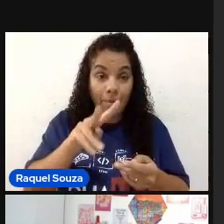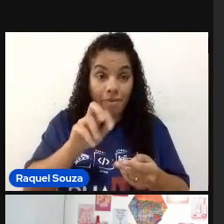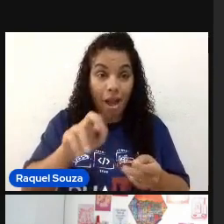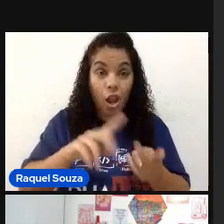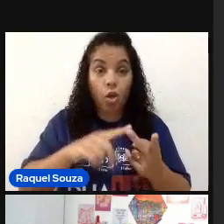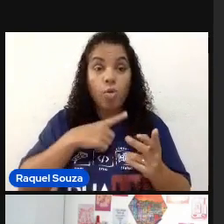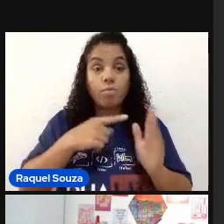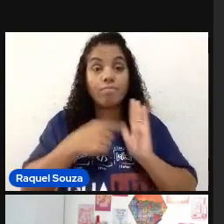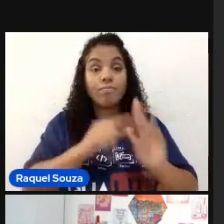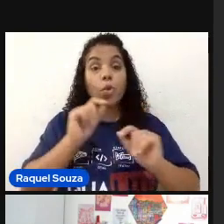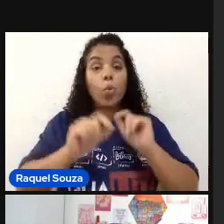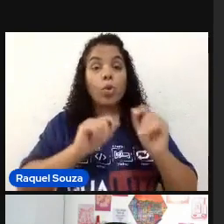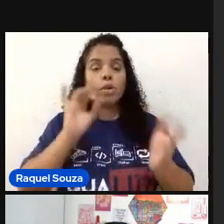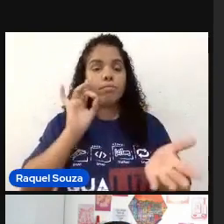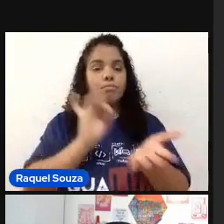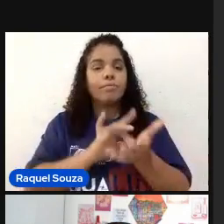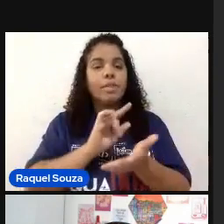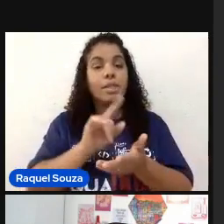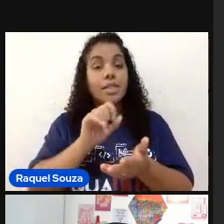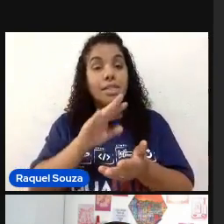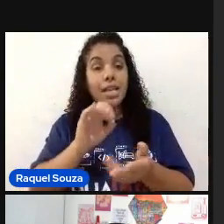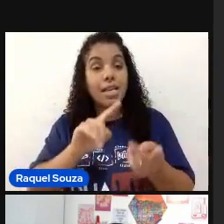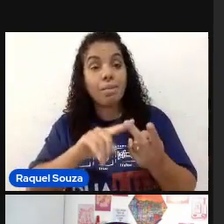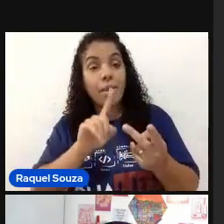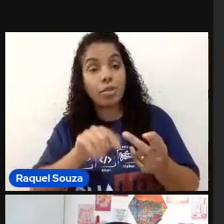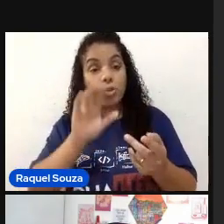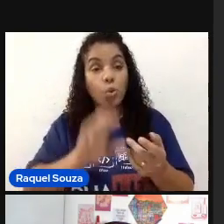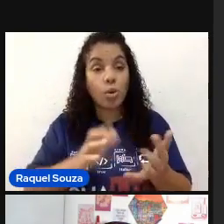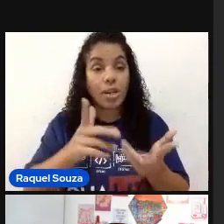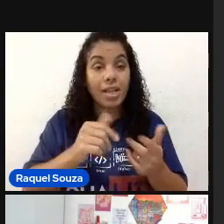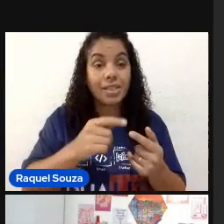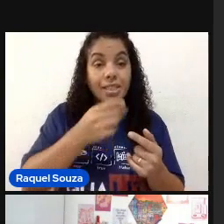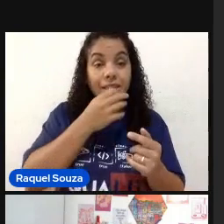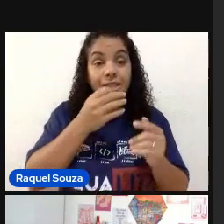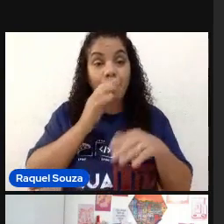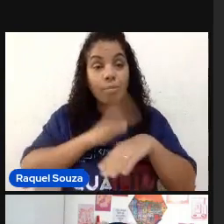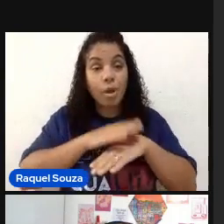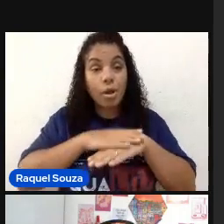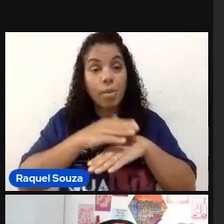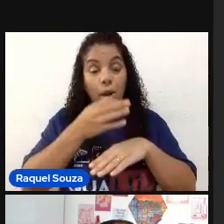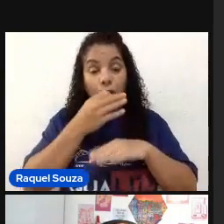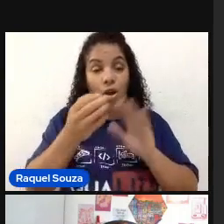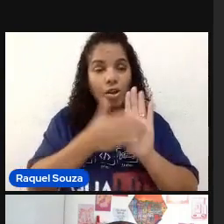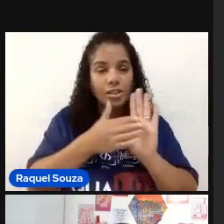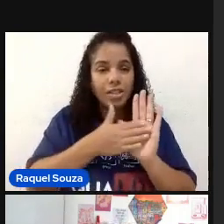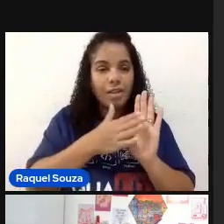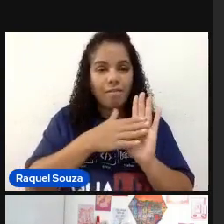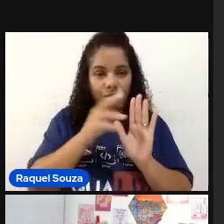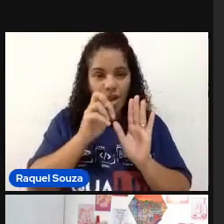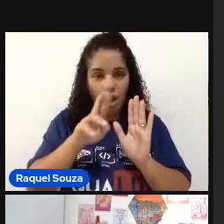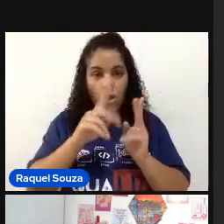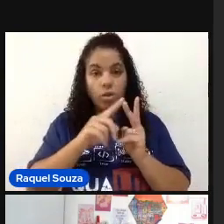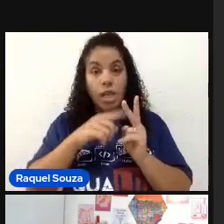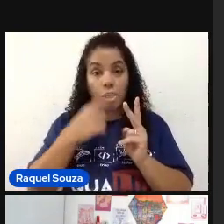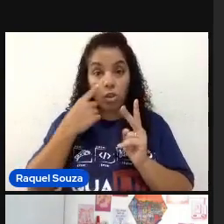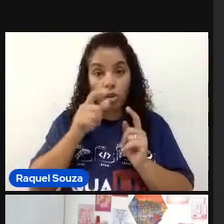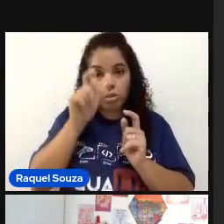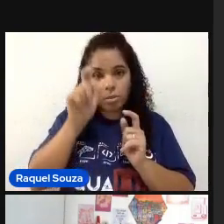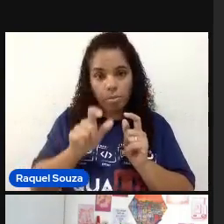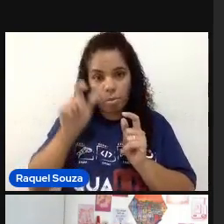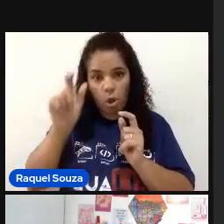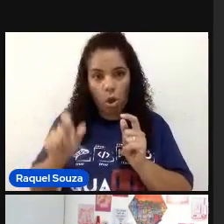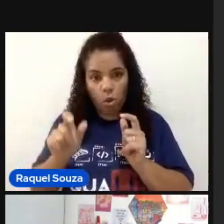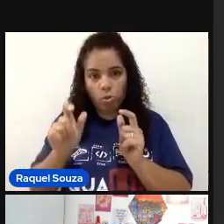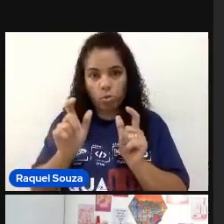na verdade, os segmentos do cliente dentro dessa proposta de valor. Então, ele tem dois blocos, como vocês estão vendo, e ele se forma, de